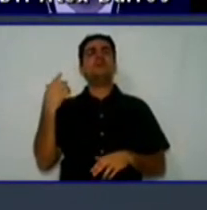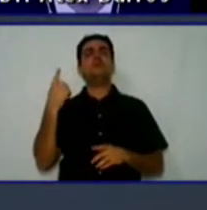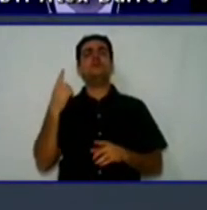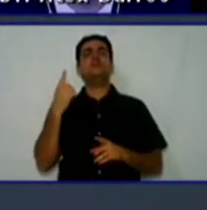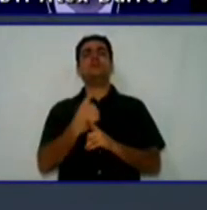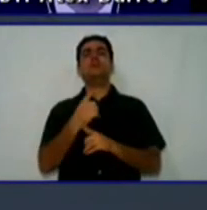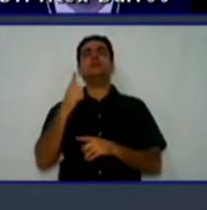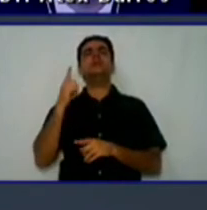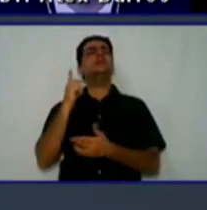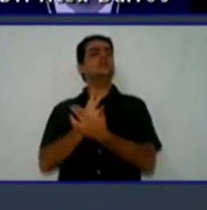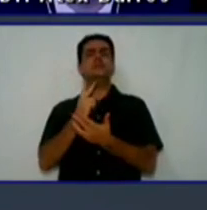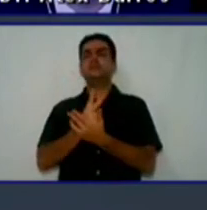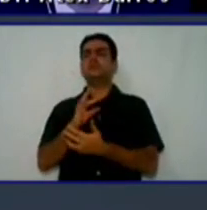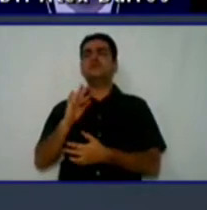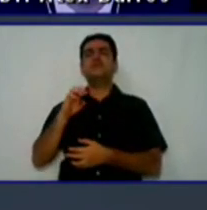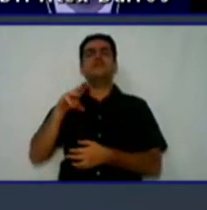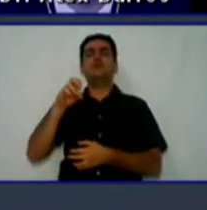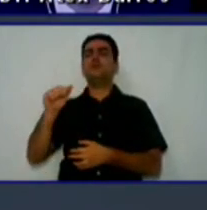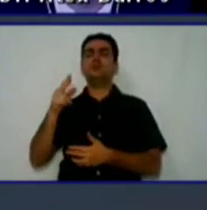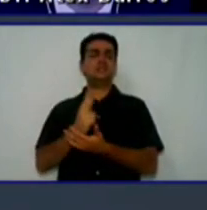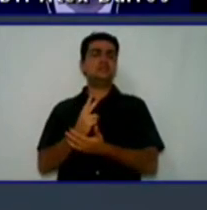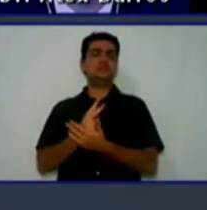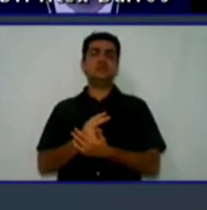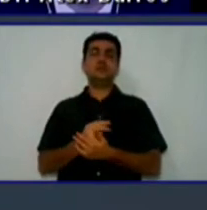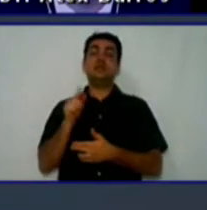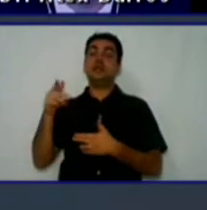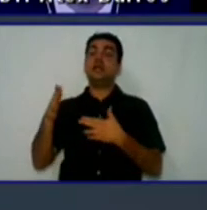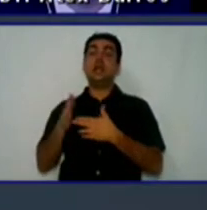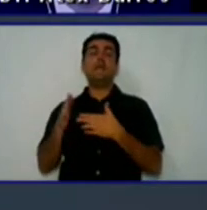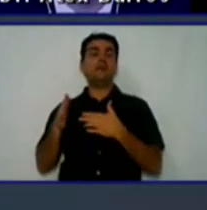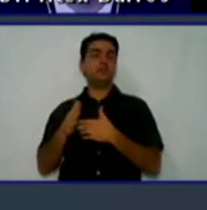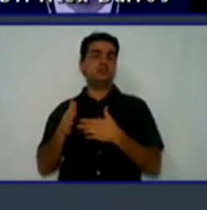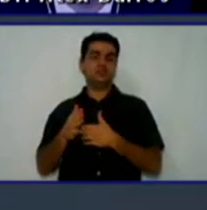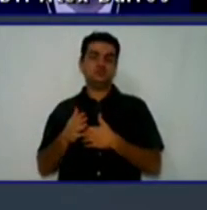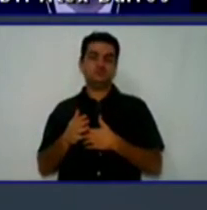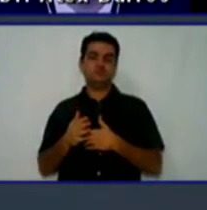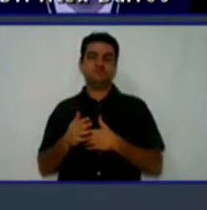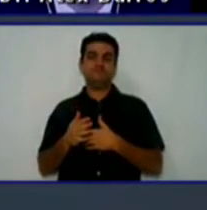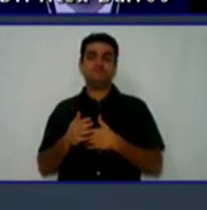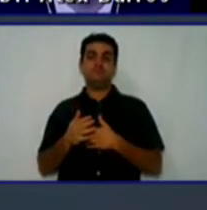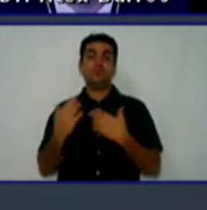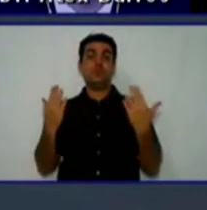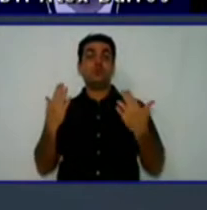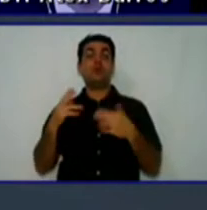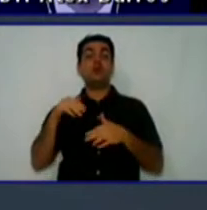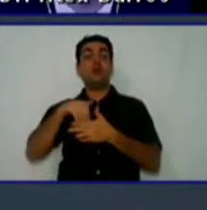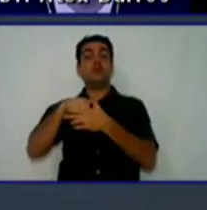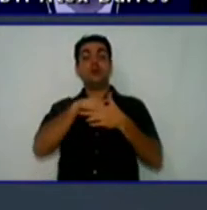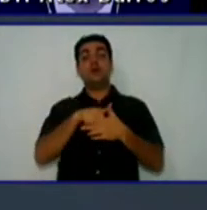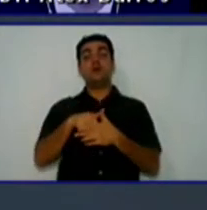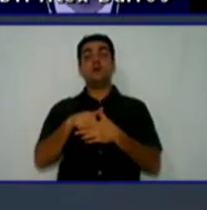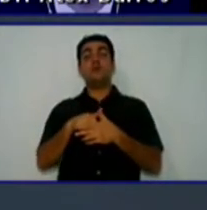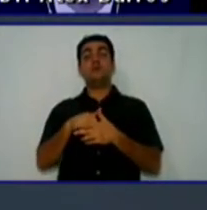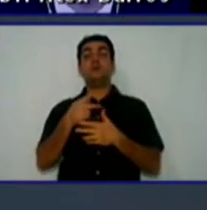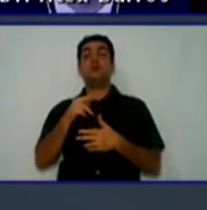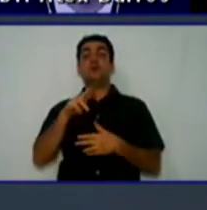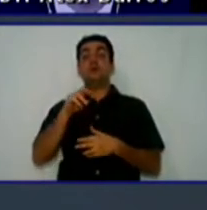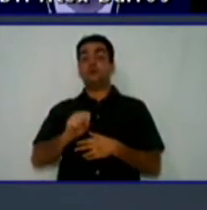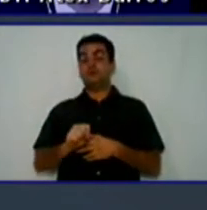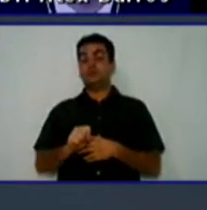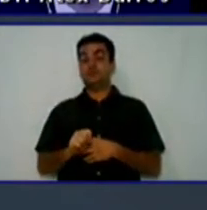no município de Formosa, Goiás, cidade limítrofe ao reduto eleitoral do presidente do PROS,